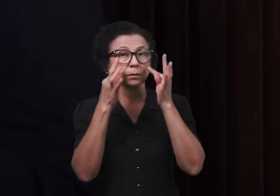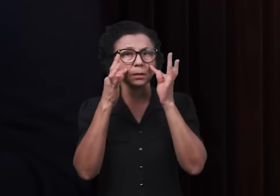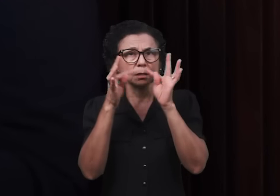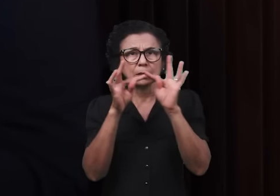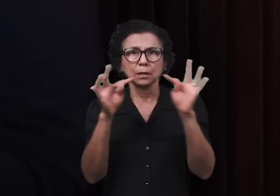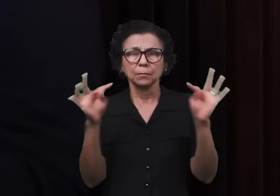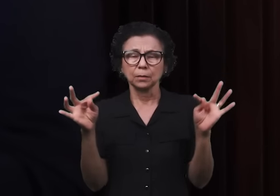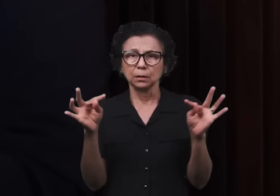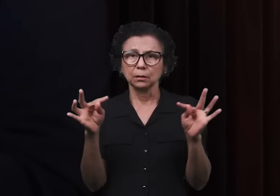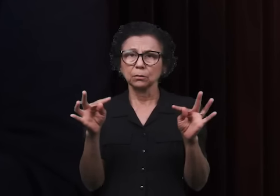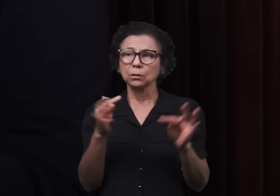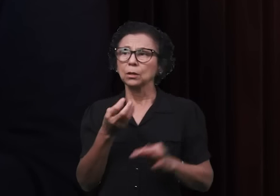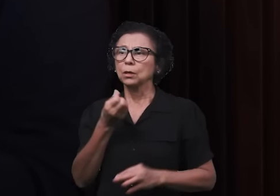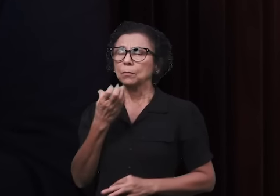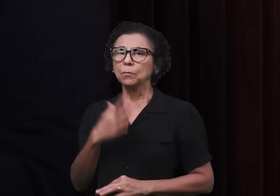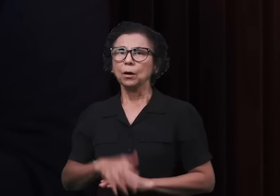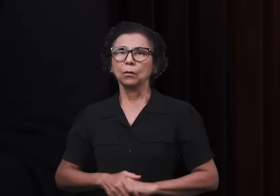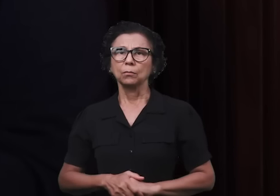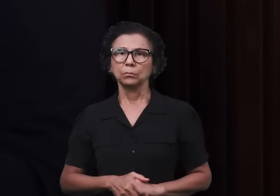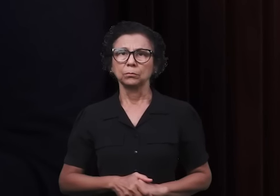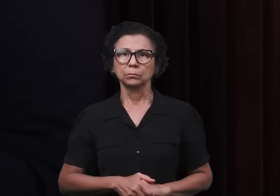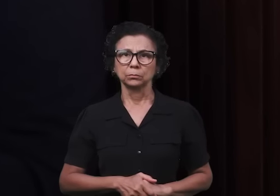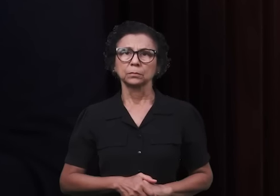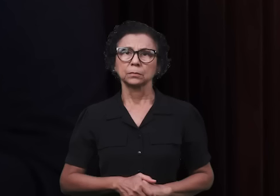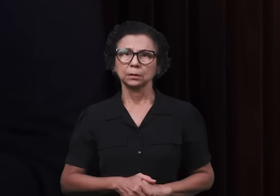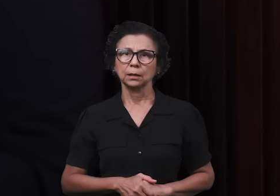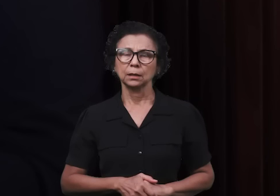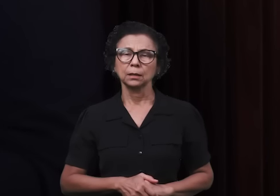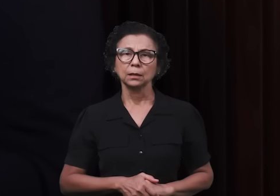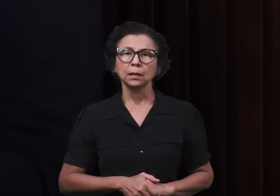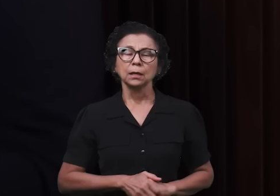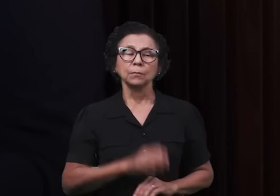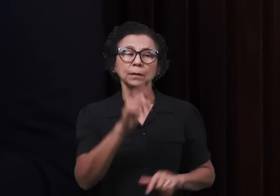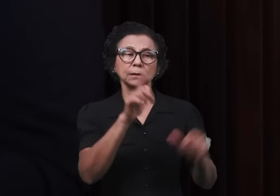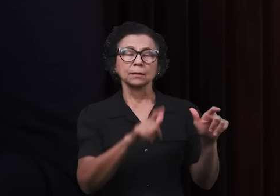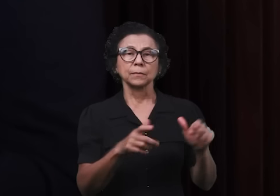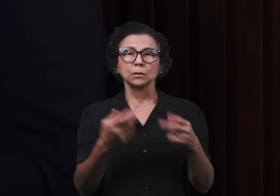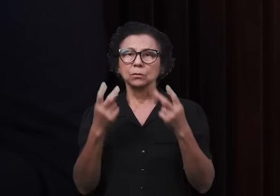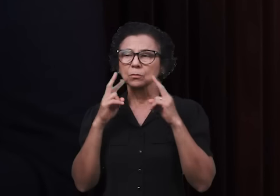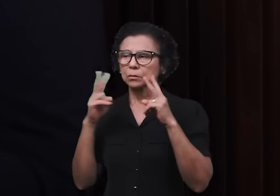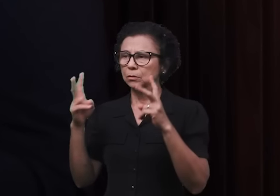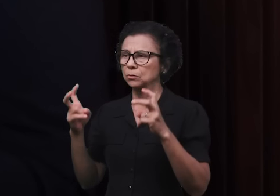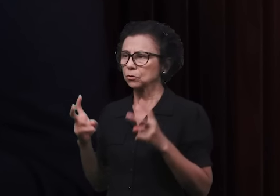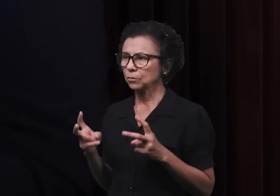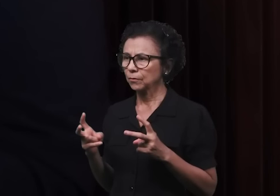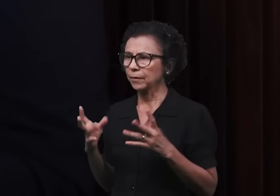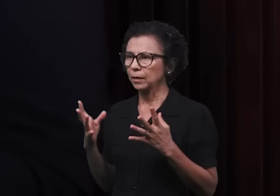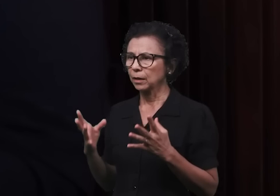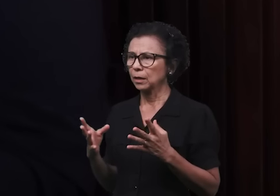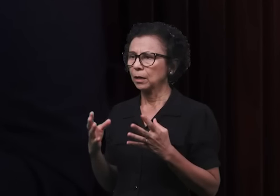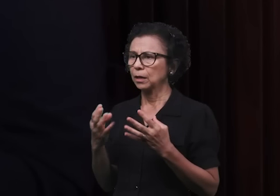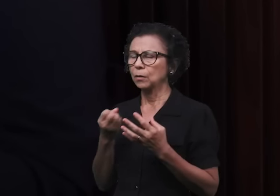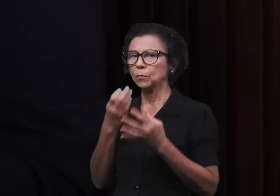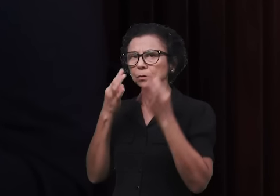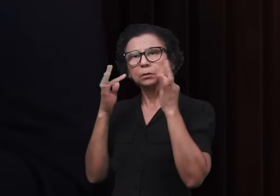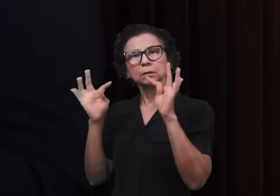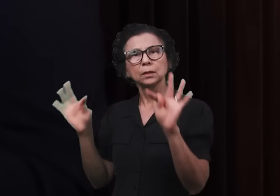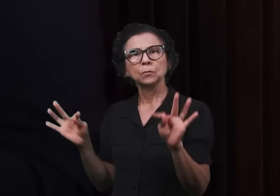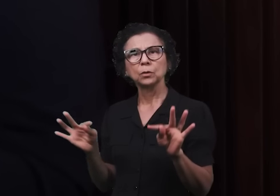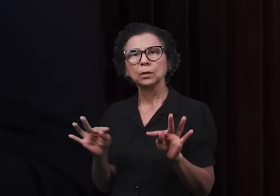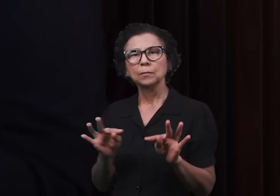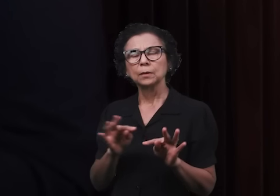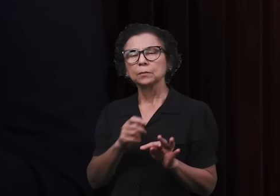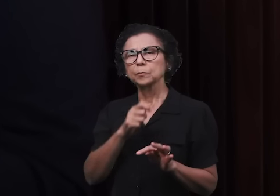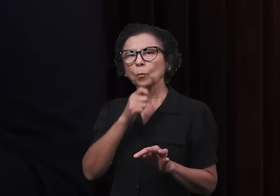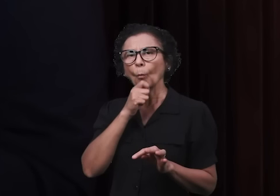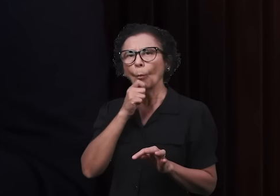tenha bom testemunho dos que estão de fora, para que não caia em afronta e no laço do diabo, né? Para que não haja